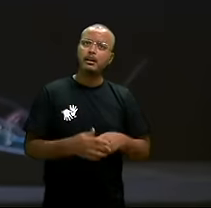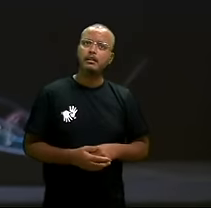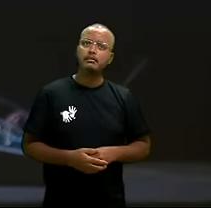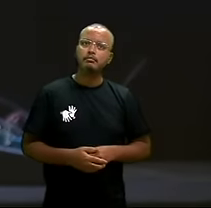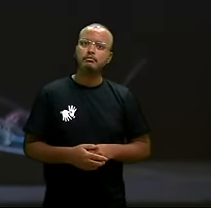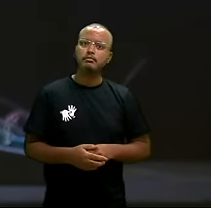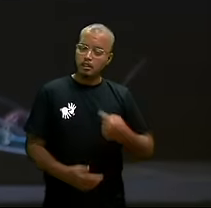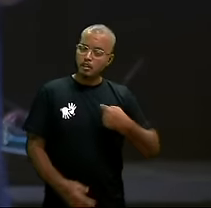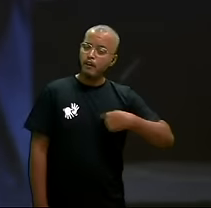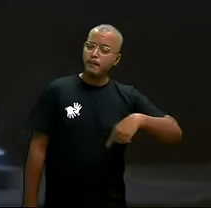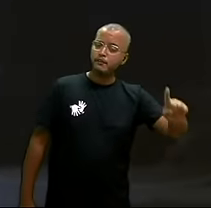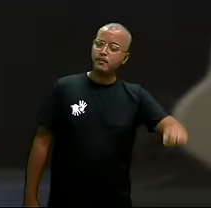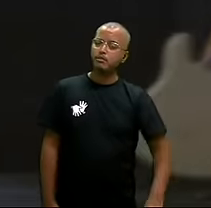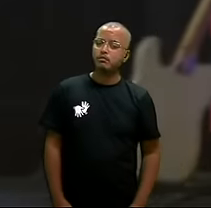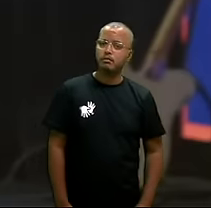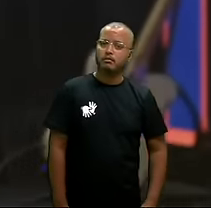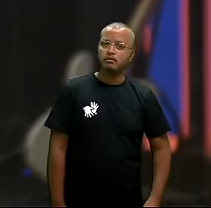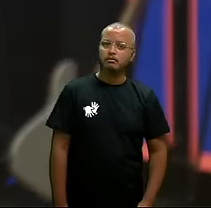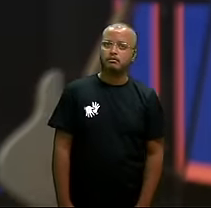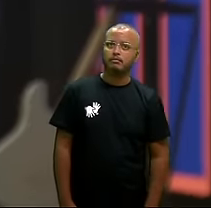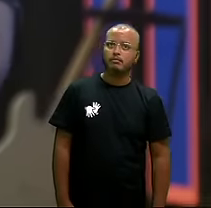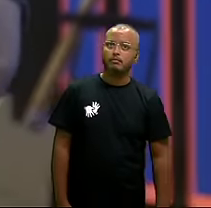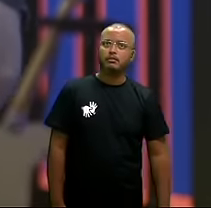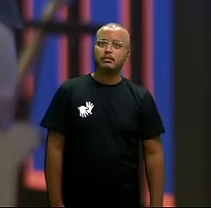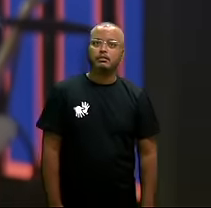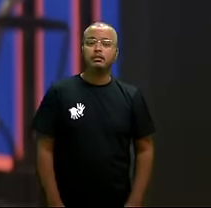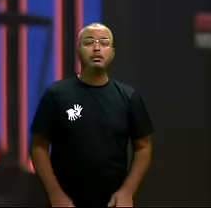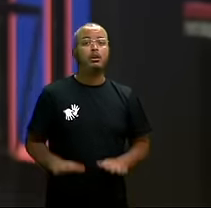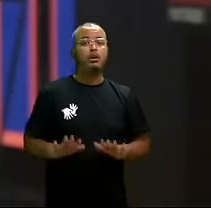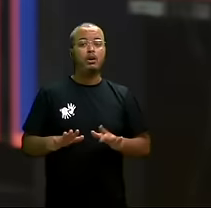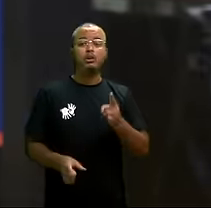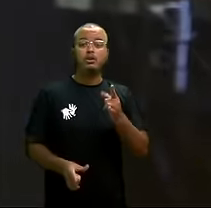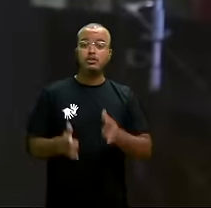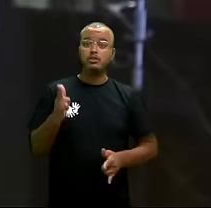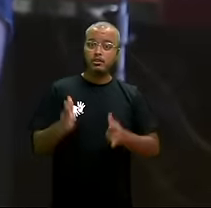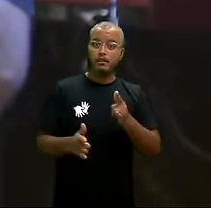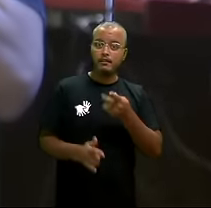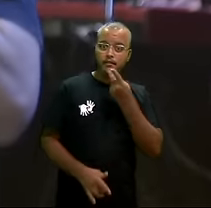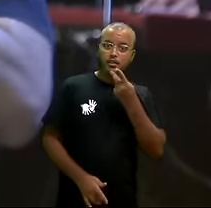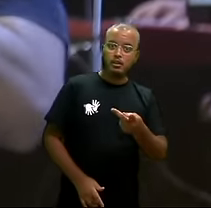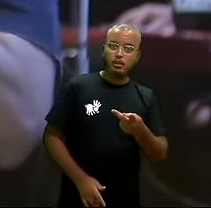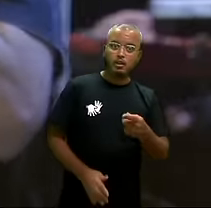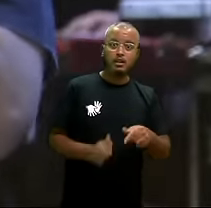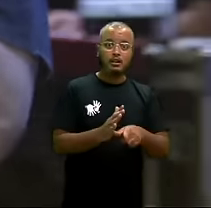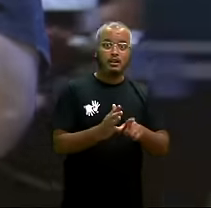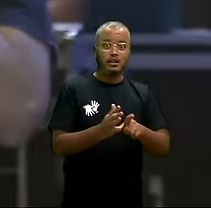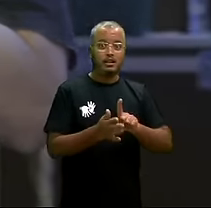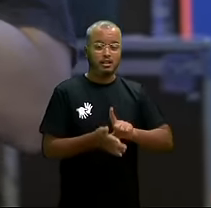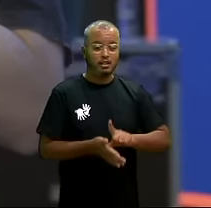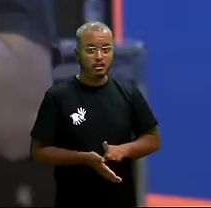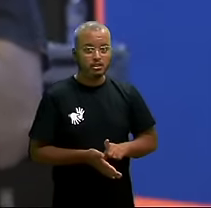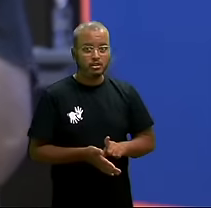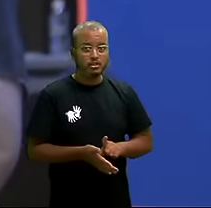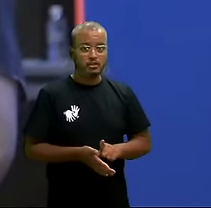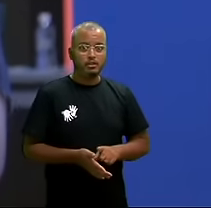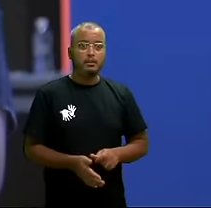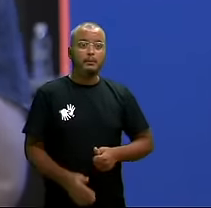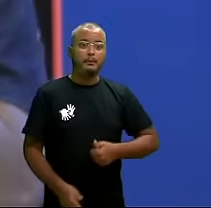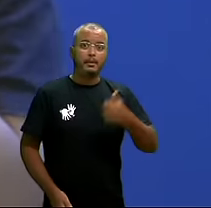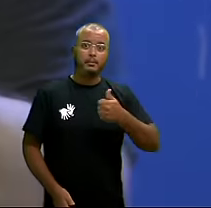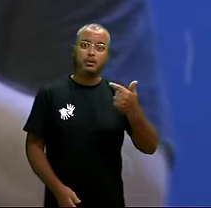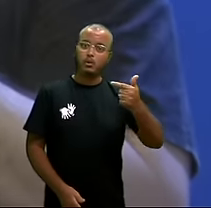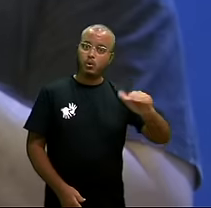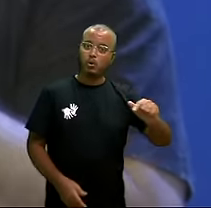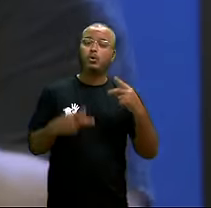aí. Aí o Tiago falou assim: seguinte, antes de você subir, vou botar um pregador antes para preparar o ambiente, depois você vem. Eu falei: tá bom,